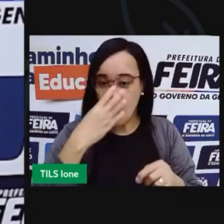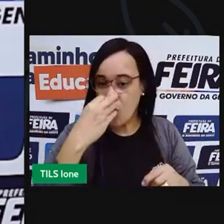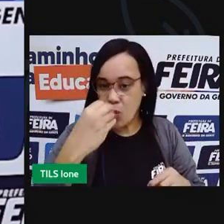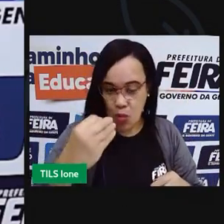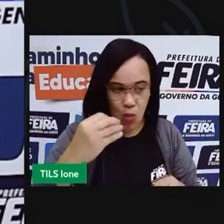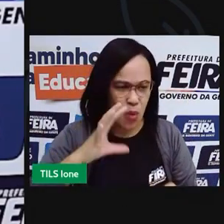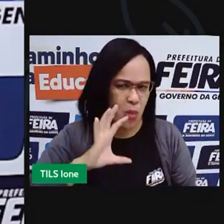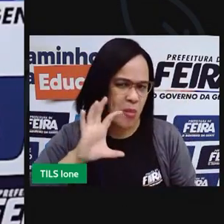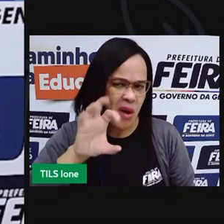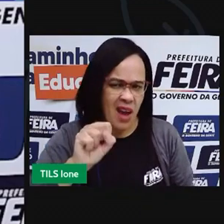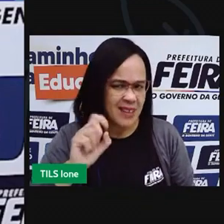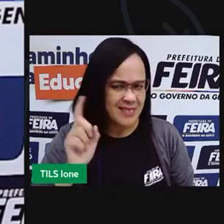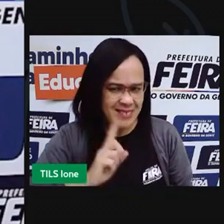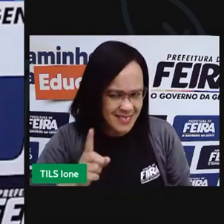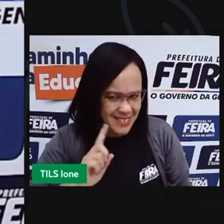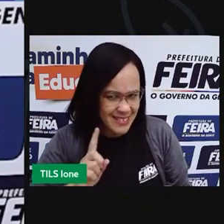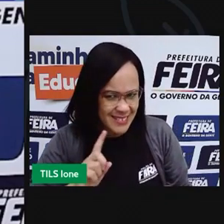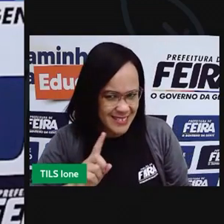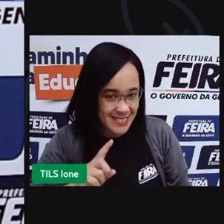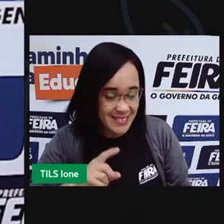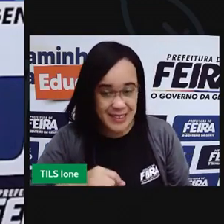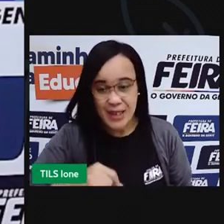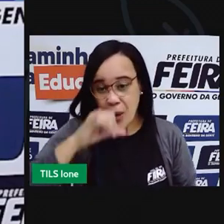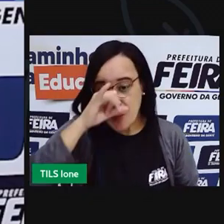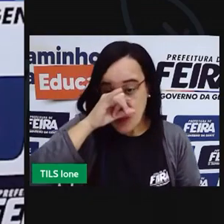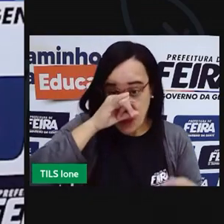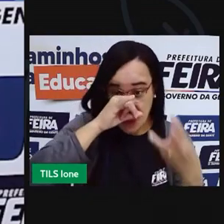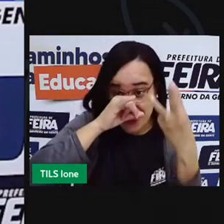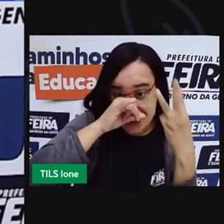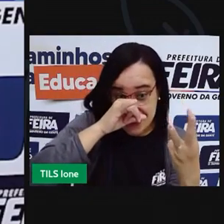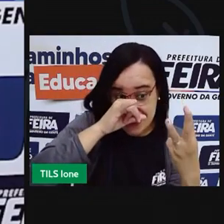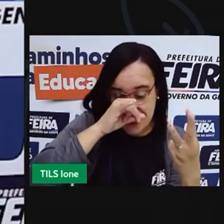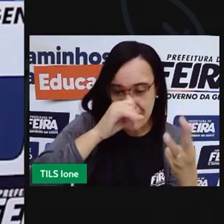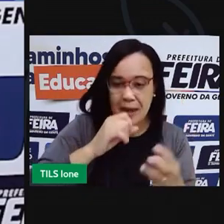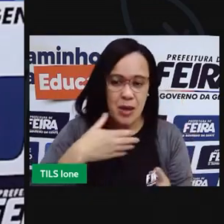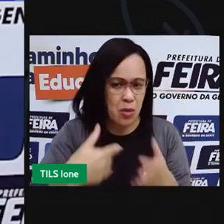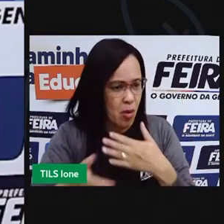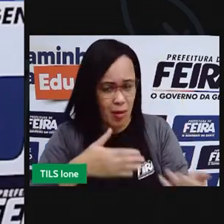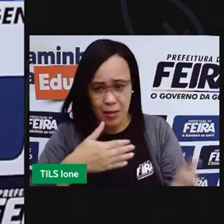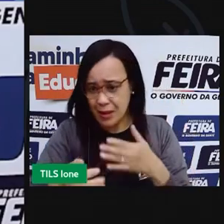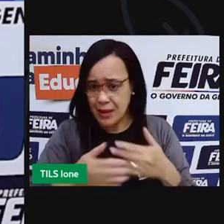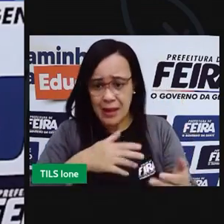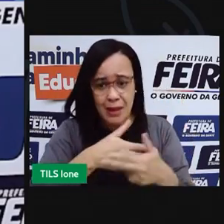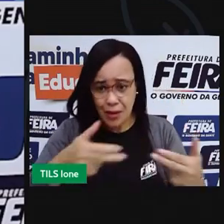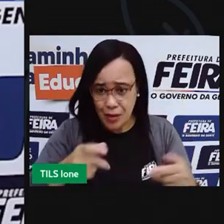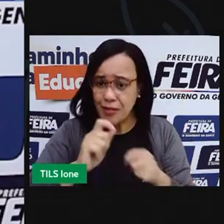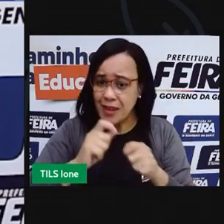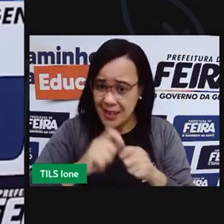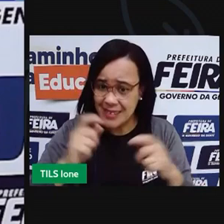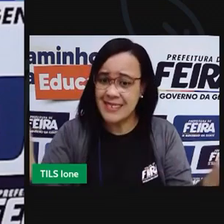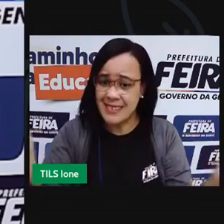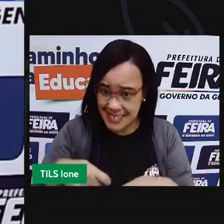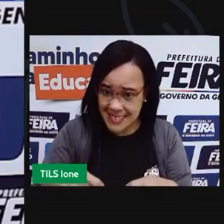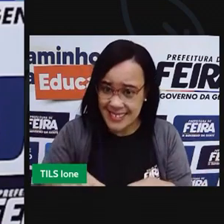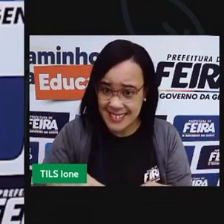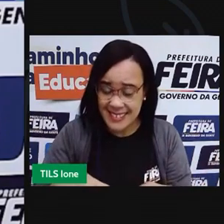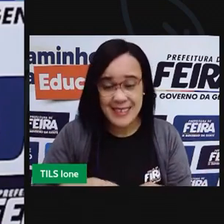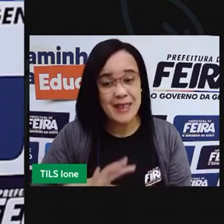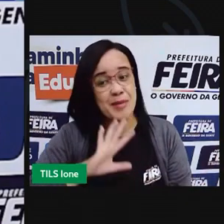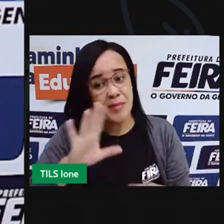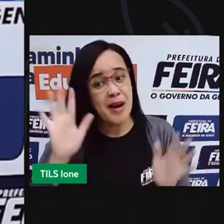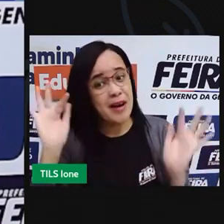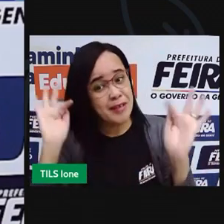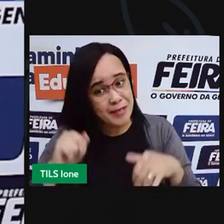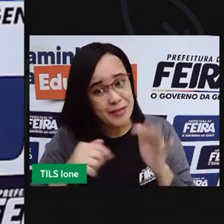não mordia, que os porquinhos poderiam fazer o que quisessem, que ele não mordia, o desfecho mostrou para a gente que ele mordia